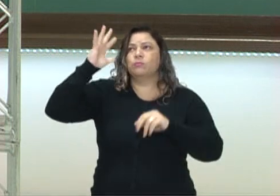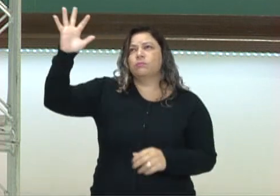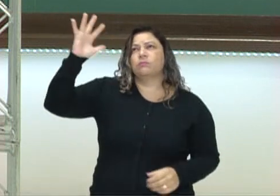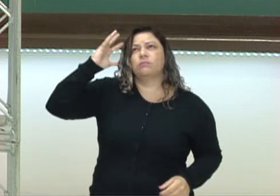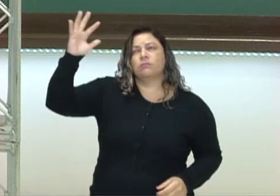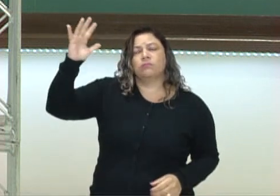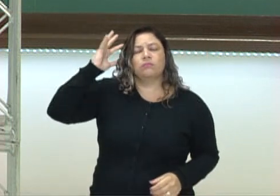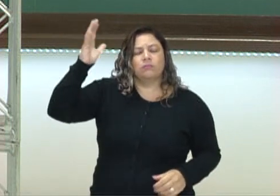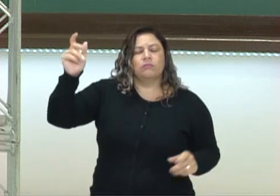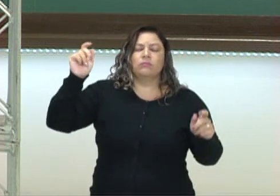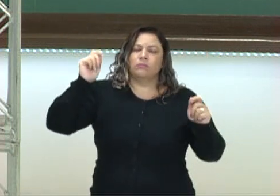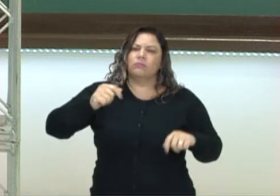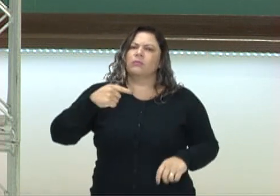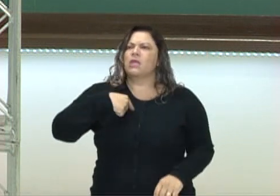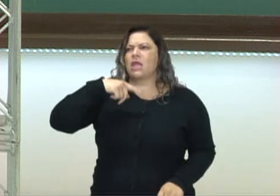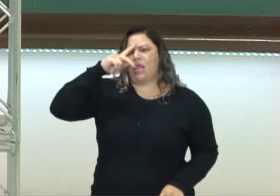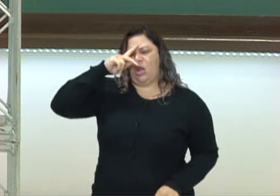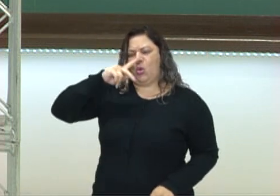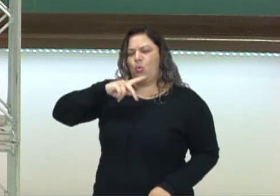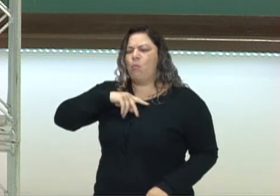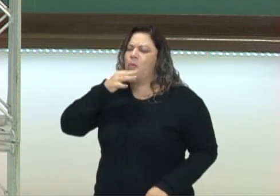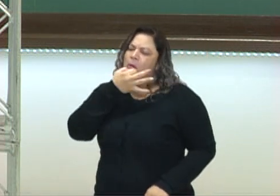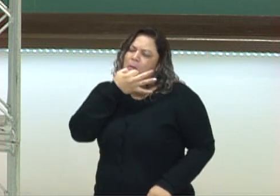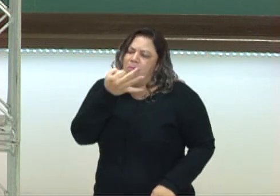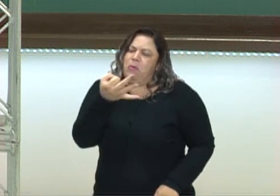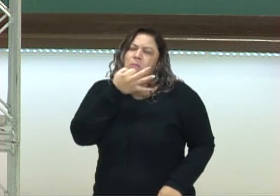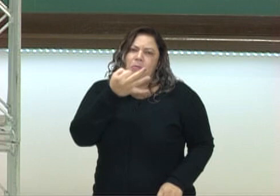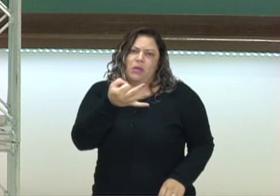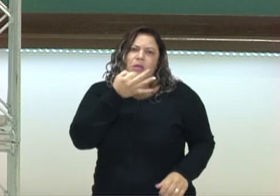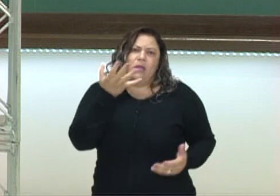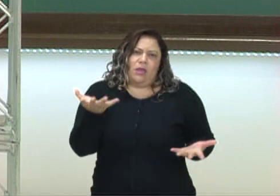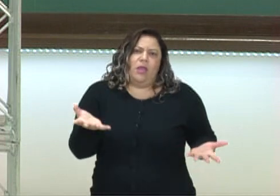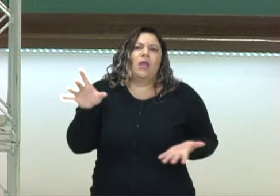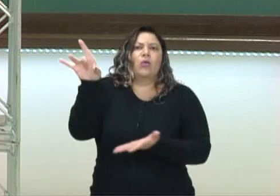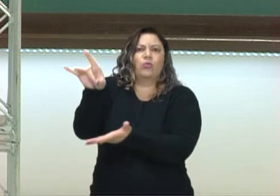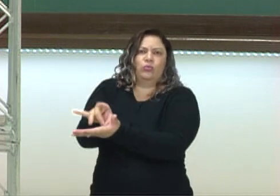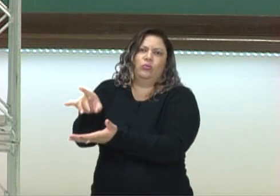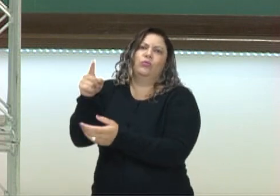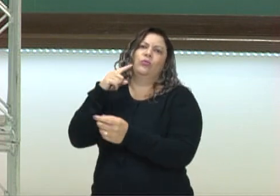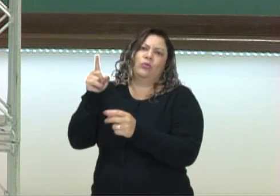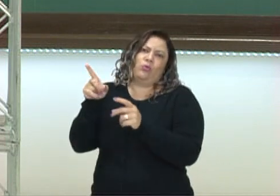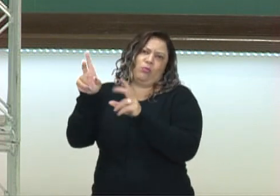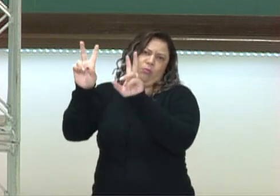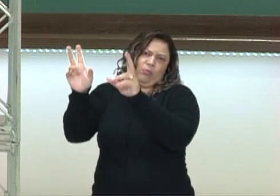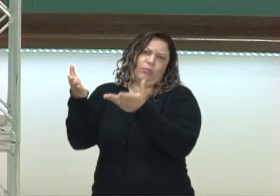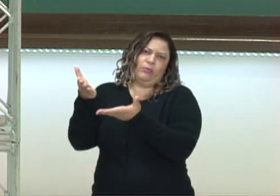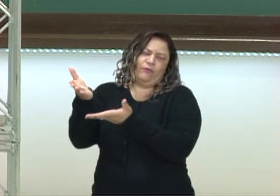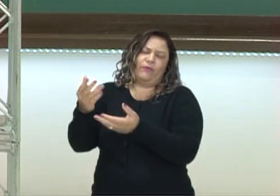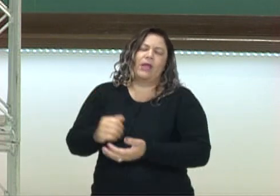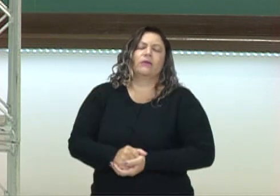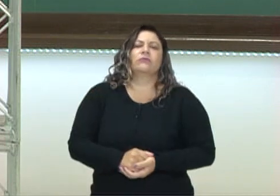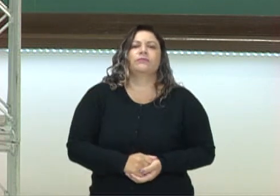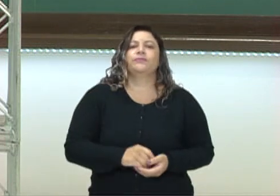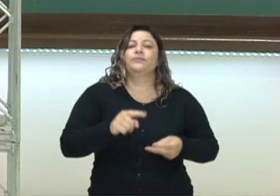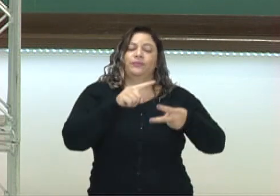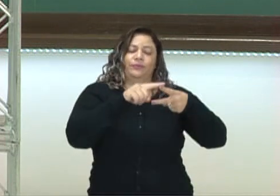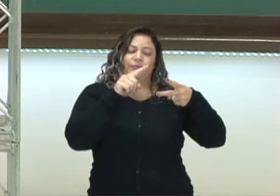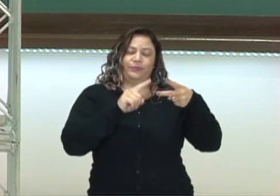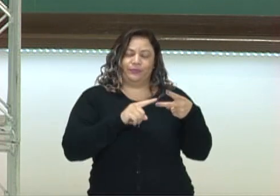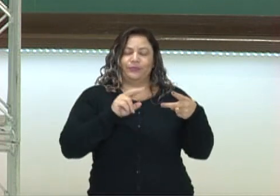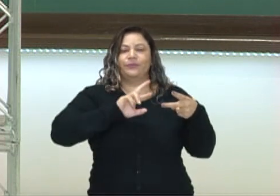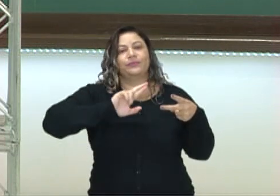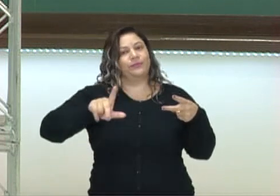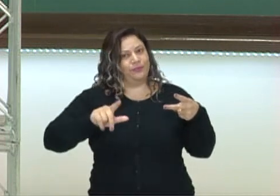e disse o que pensa, o que ela acha sobre aquela situação, sobre aquele fato. Temos aí a diferença, então, de fato para